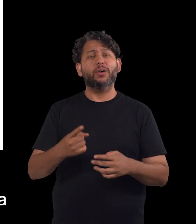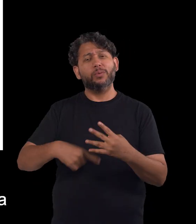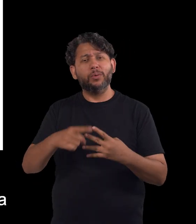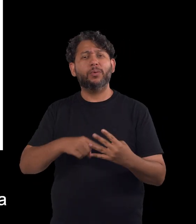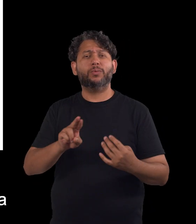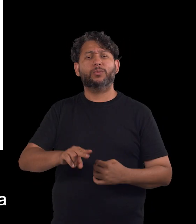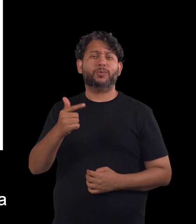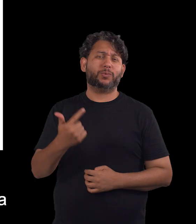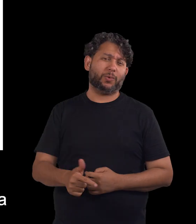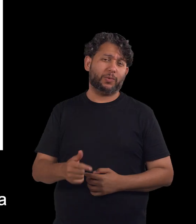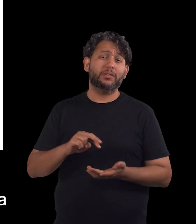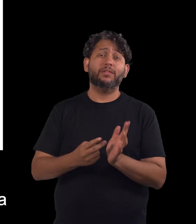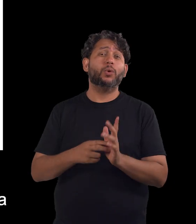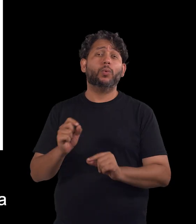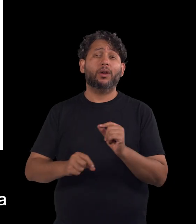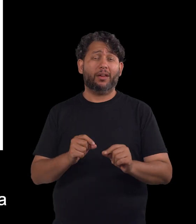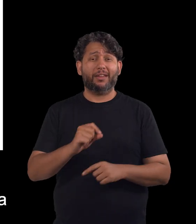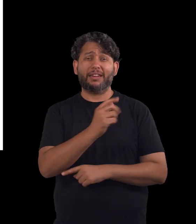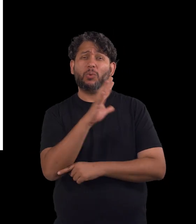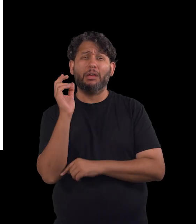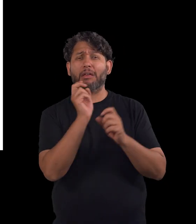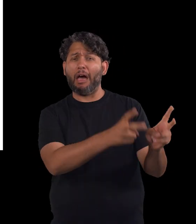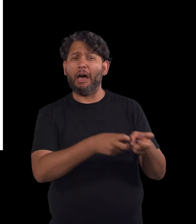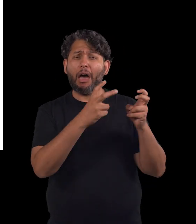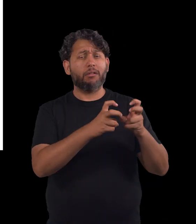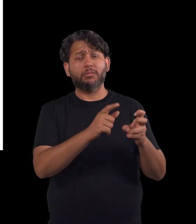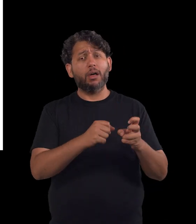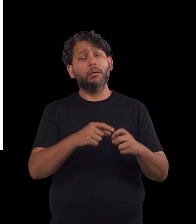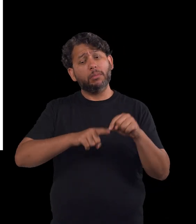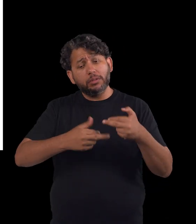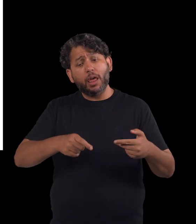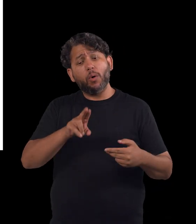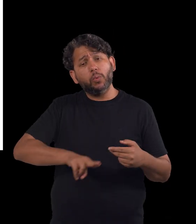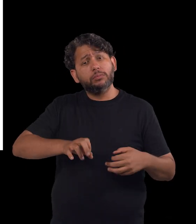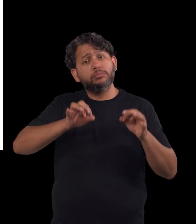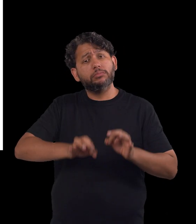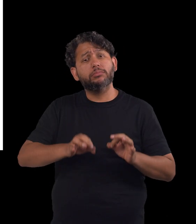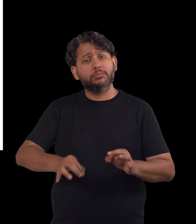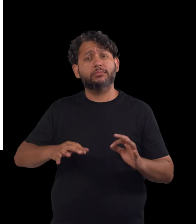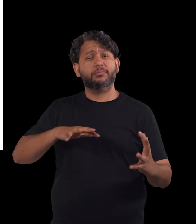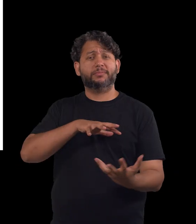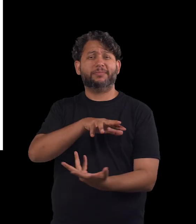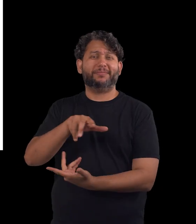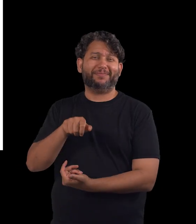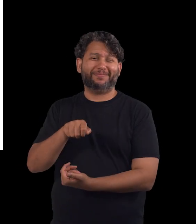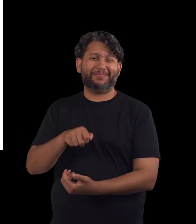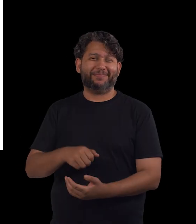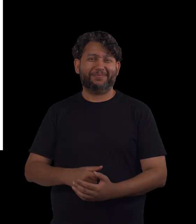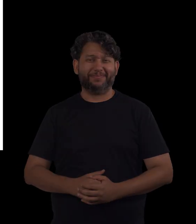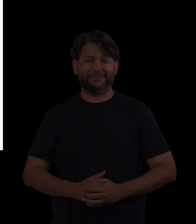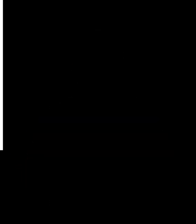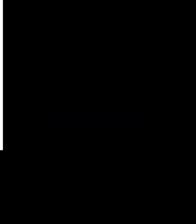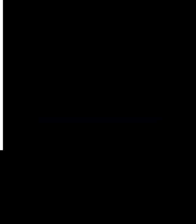reciclar, diminuímos a pressão sobre a natureza e estendemos a vida útil dos recursos do planeta.